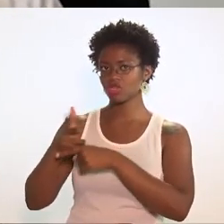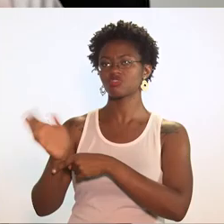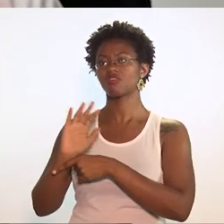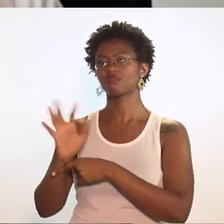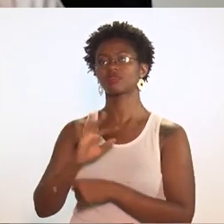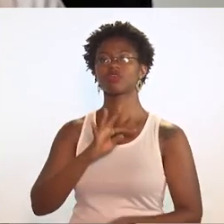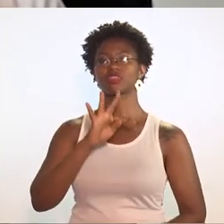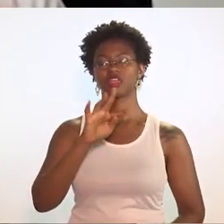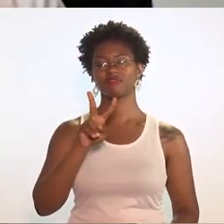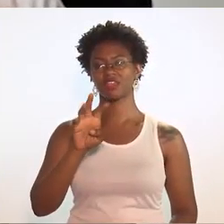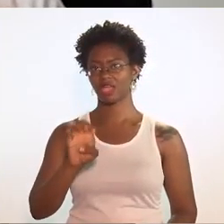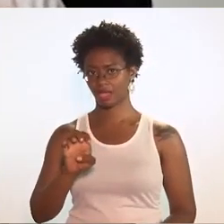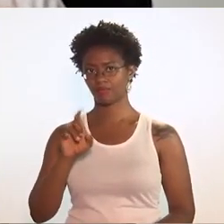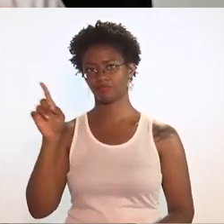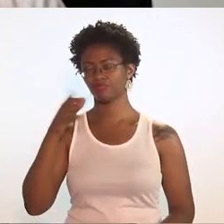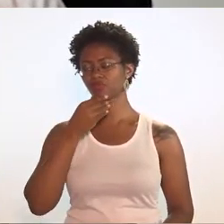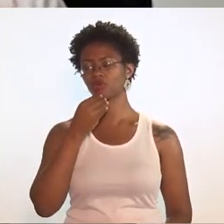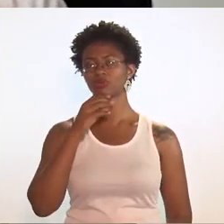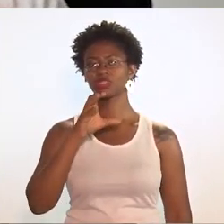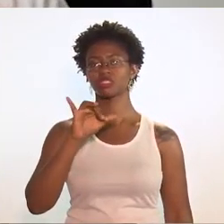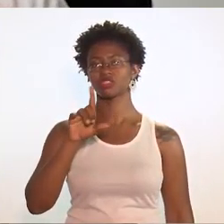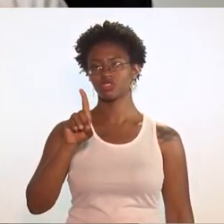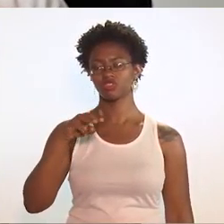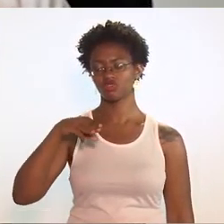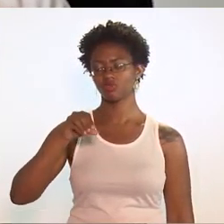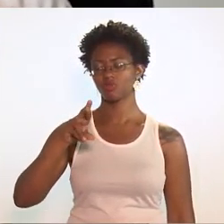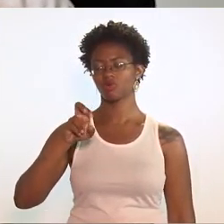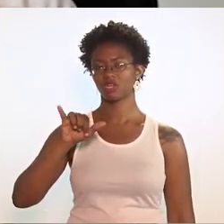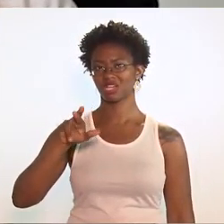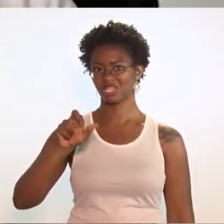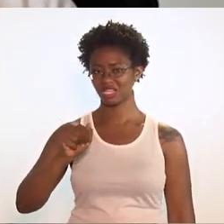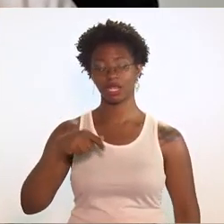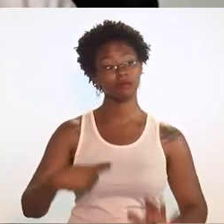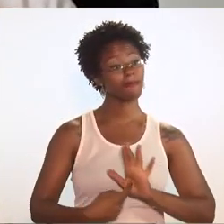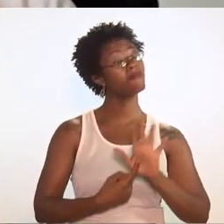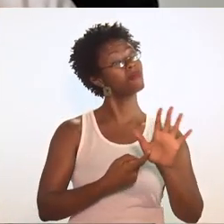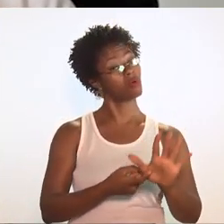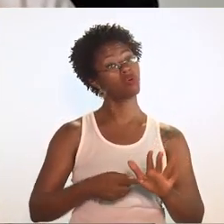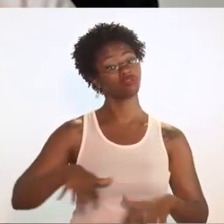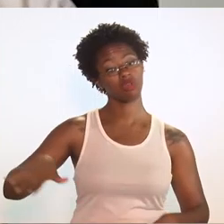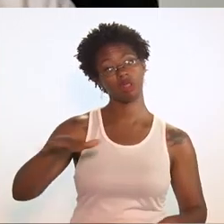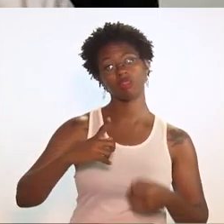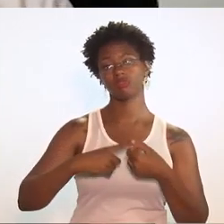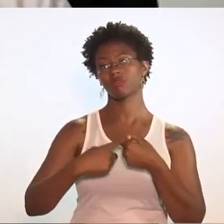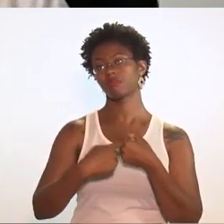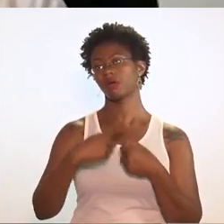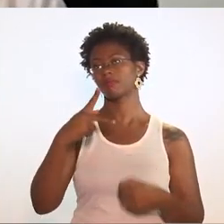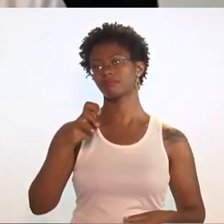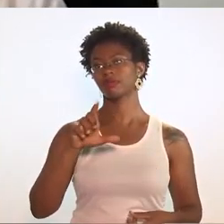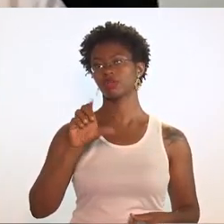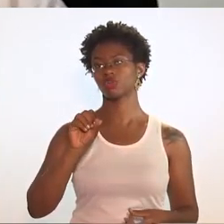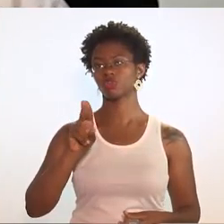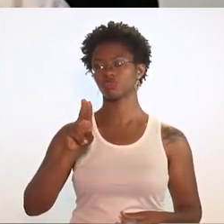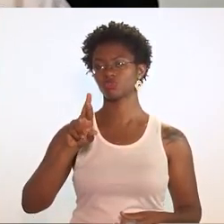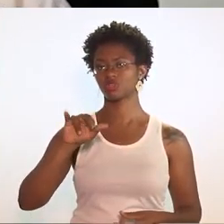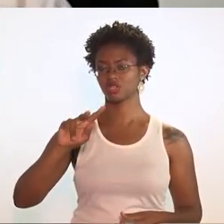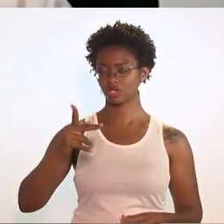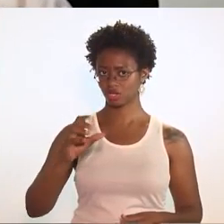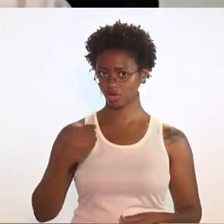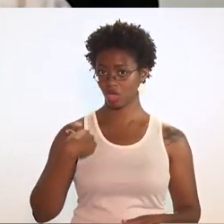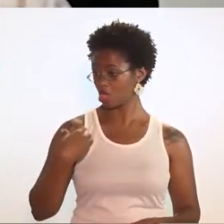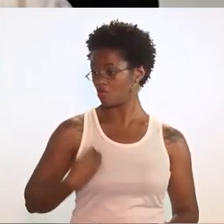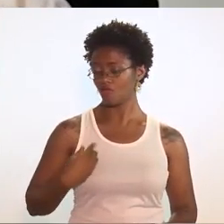lá que nasce a Escola do Olodum. Para aquelas crianças que perambulavam por lá. Eu